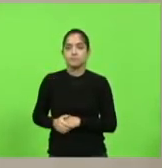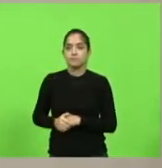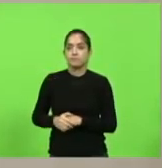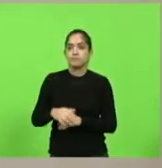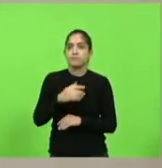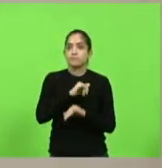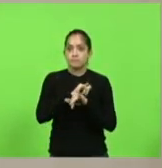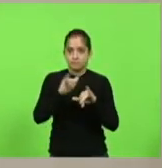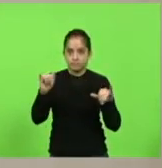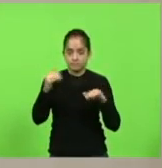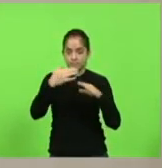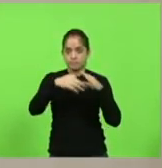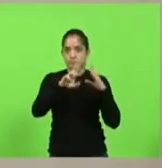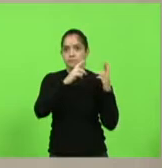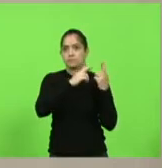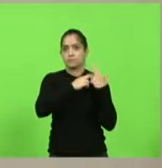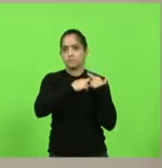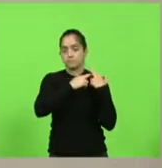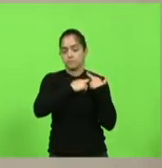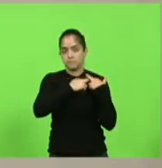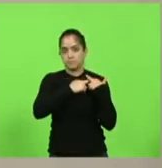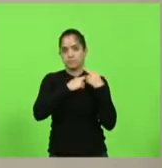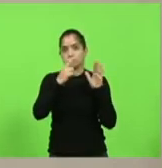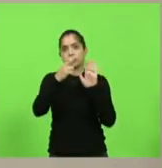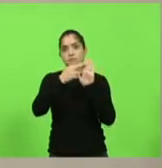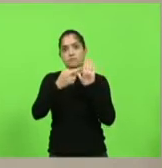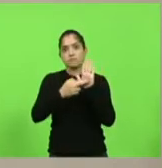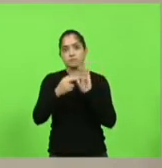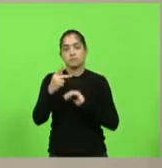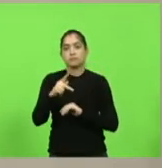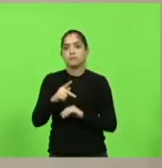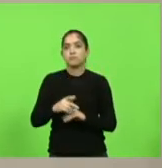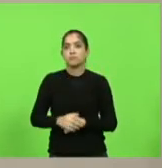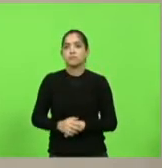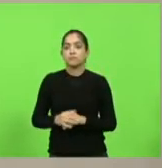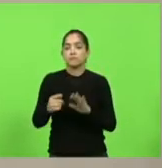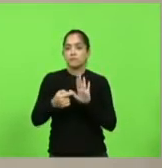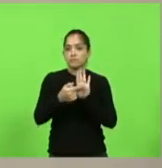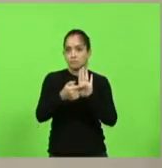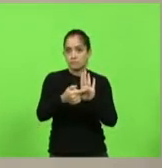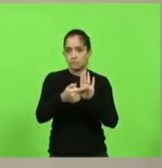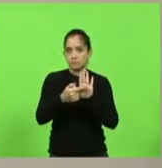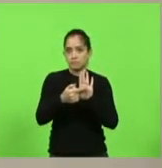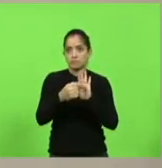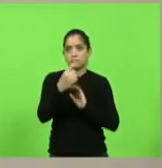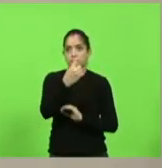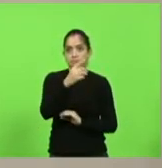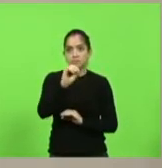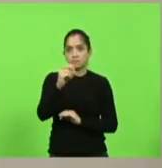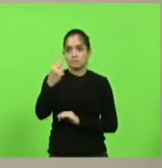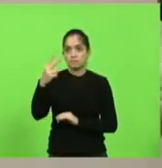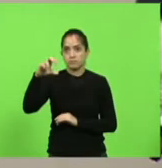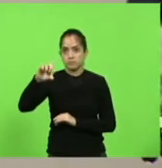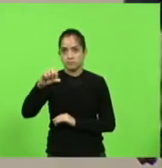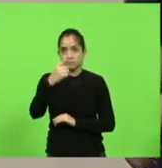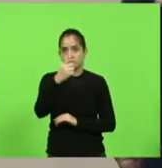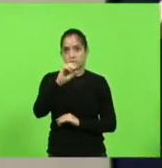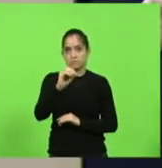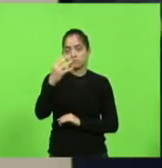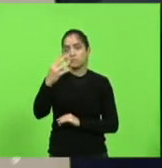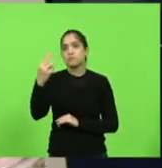presidência comunica que caminhará aos destinatários conforme determina o regimento interno as seguintes indicações. Indicações 1029 a